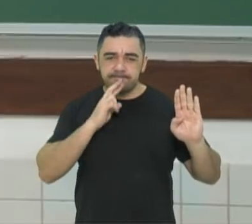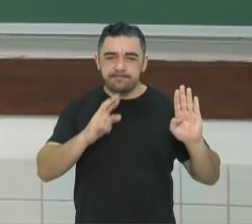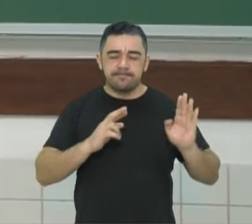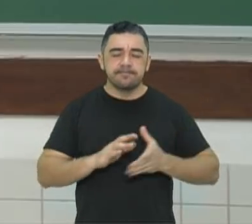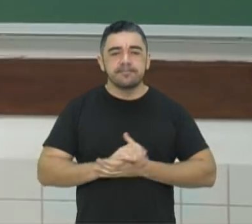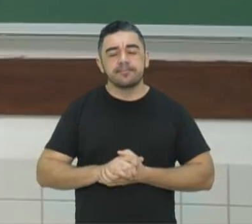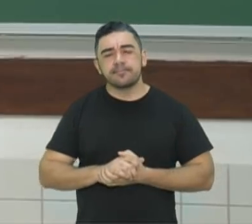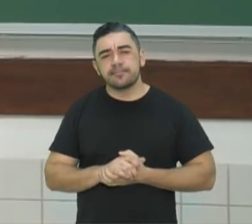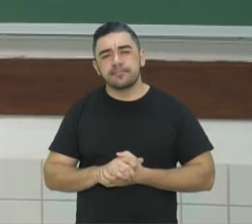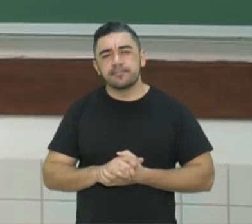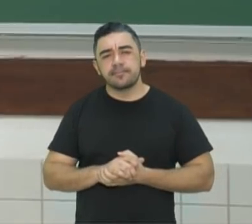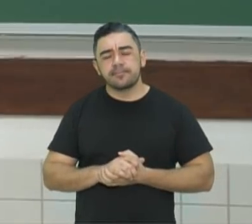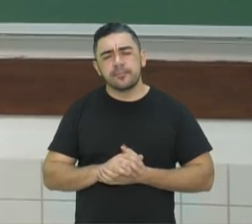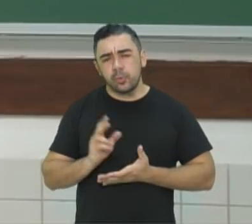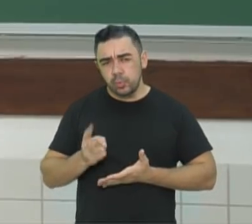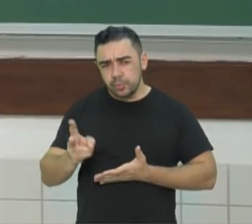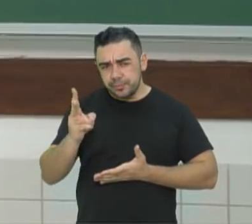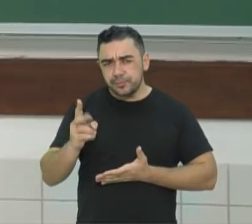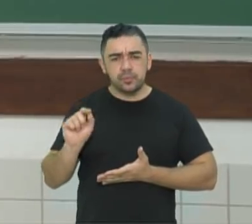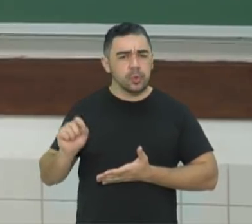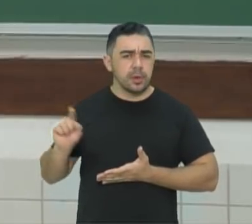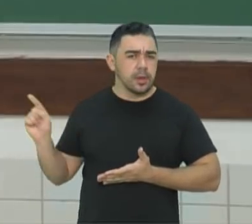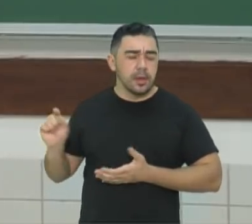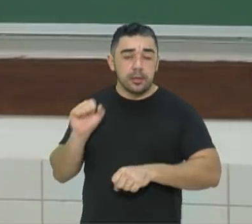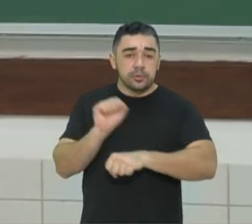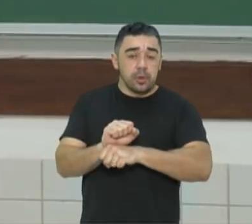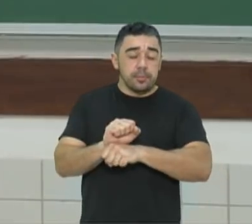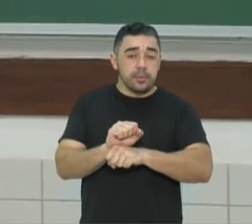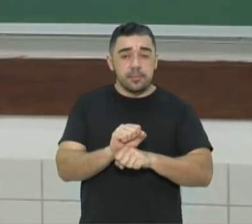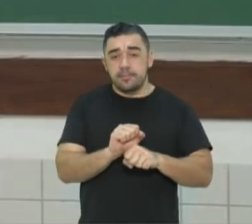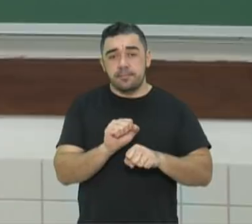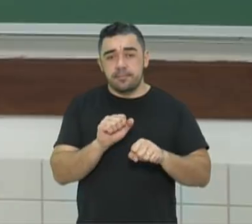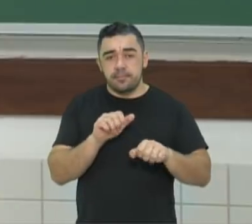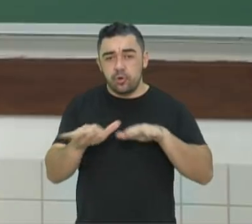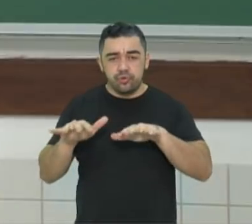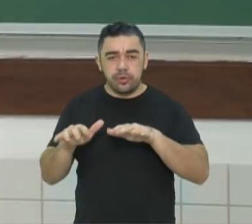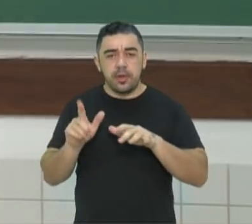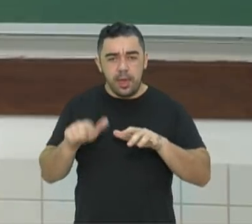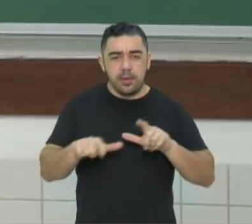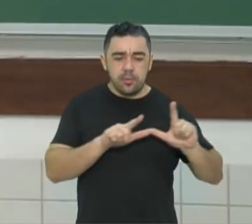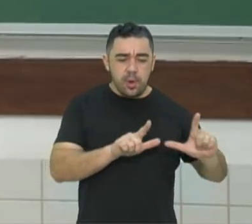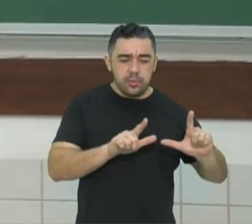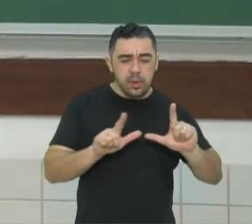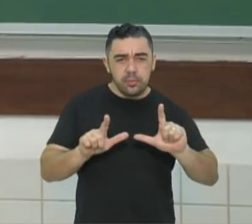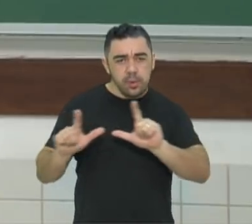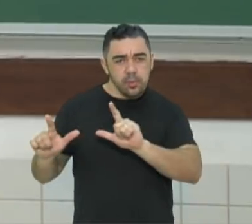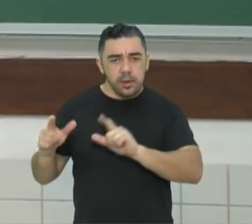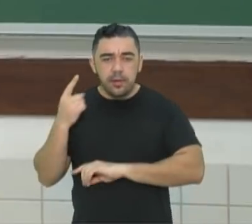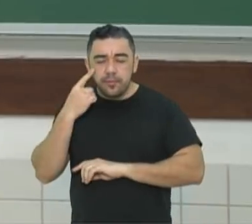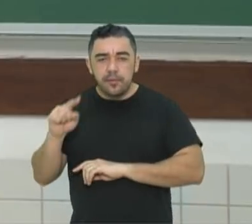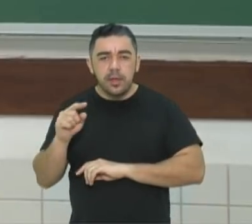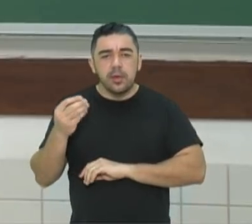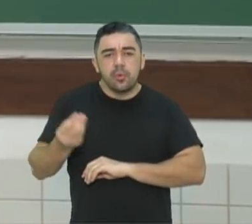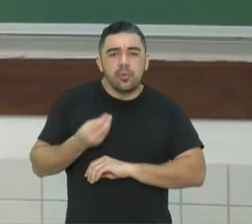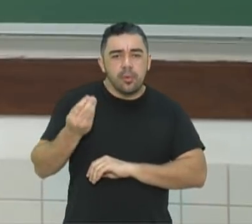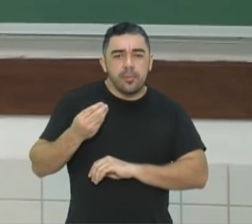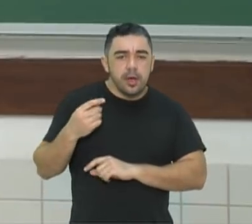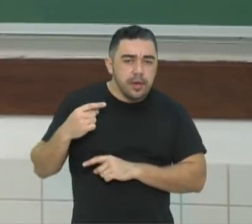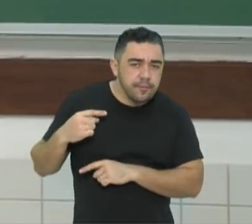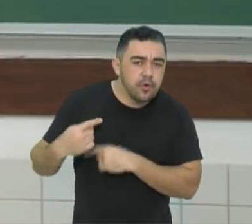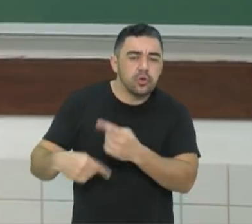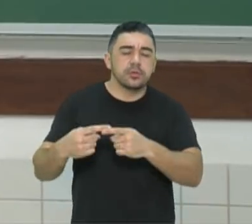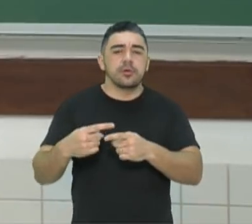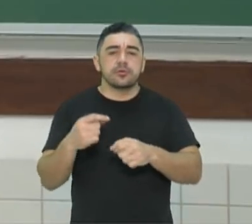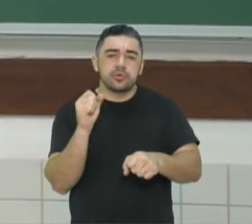resposta, tá? Continuando aqui sobre stop motion e quadro a quadro, que é o que nós vamos ver agora, a questão dessa evolução do stop